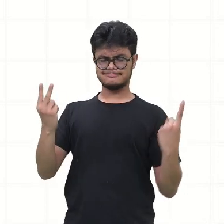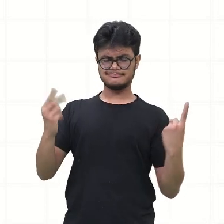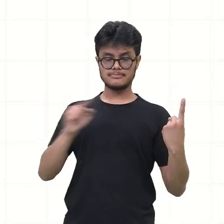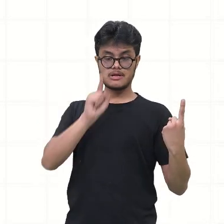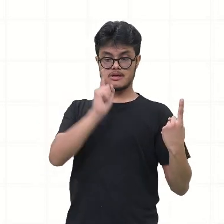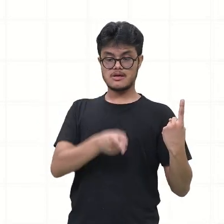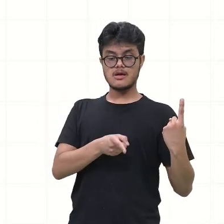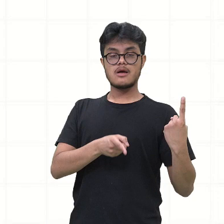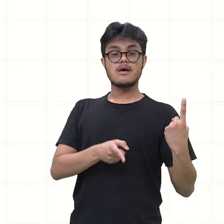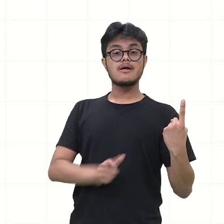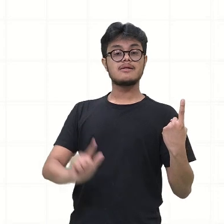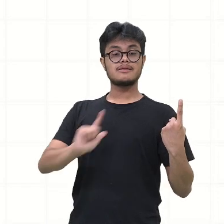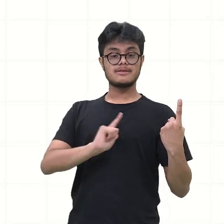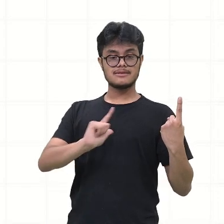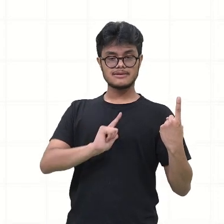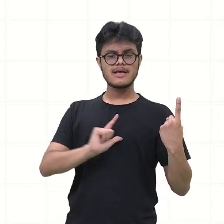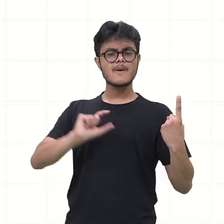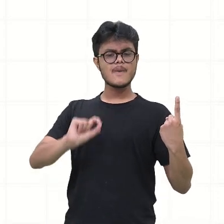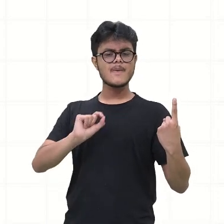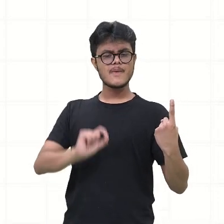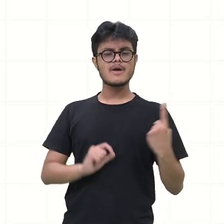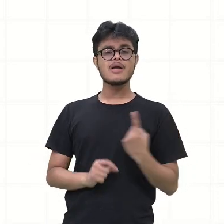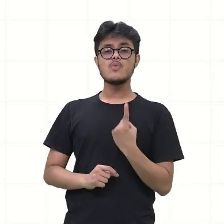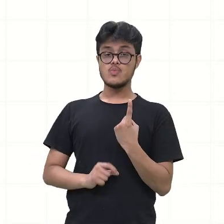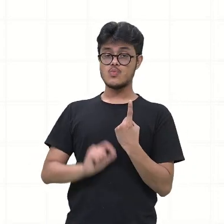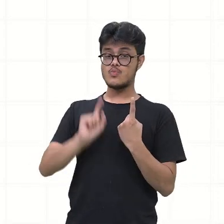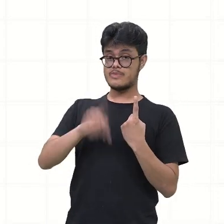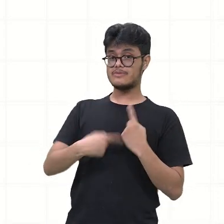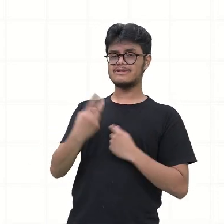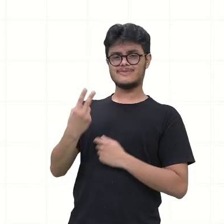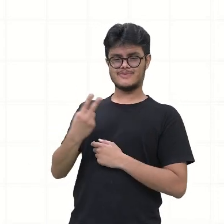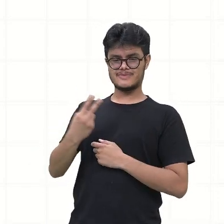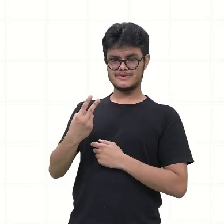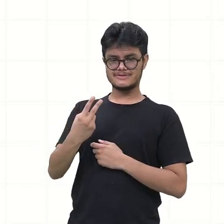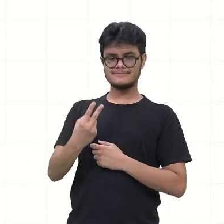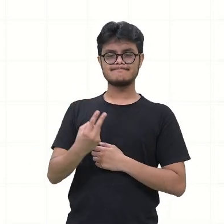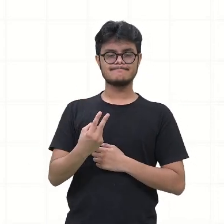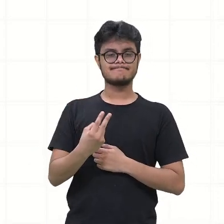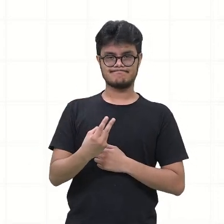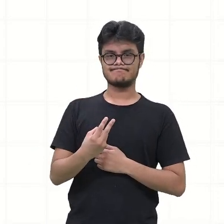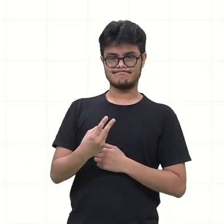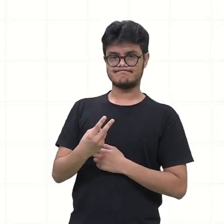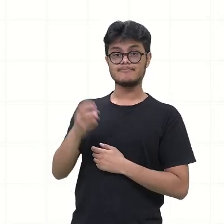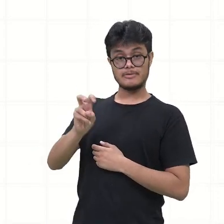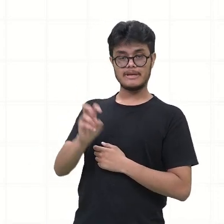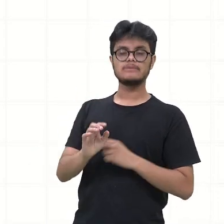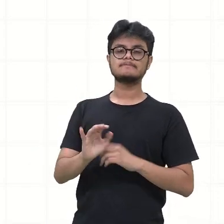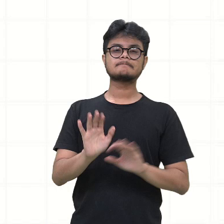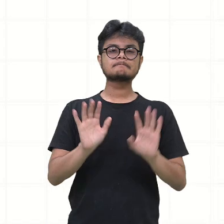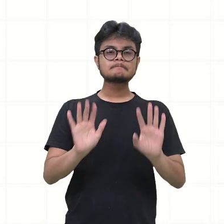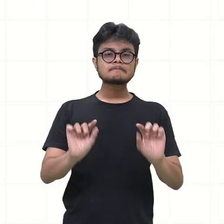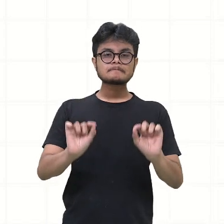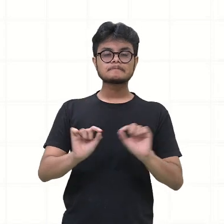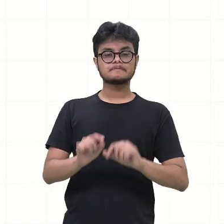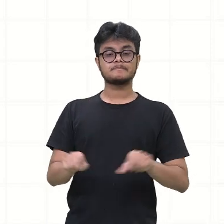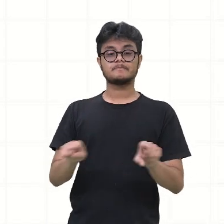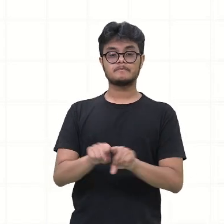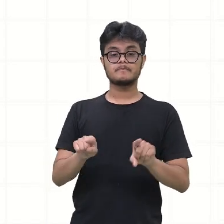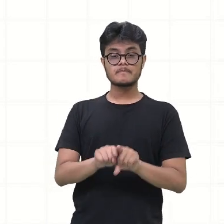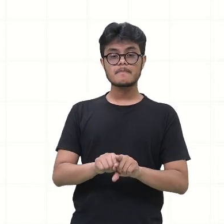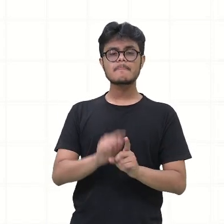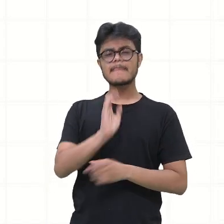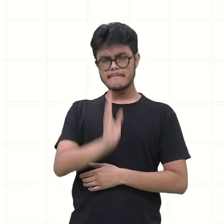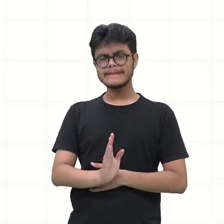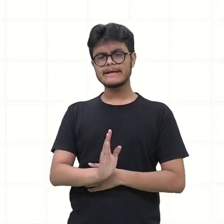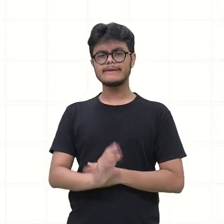localizar quem, professor? Eu sei localizar o 1,5, certo? Eu sei localizar o 1,5, eu sei localizar a metade, eu